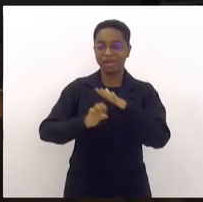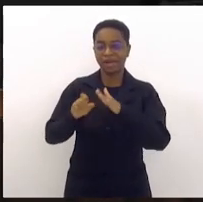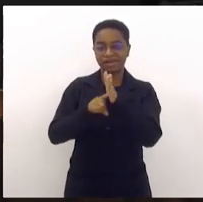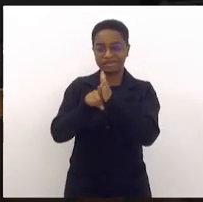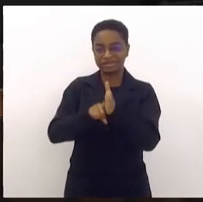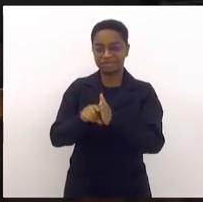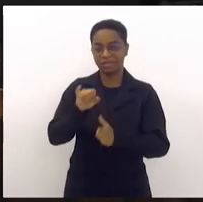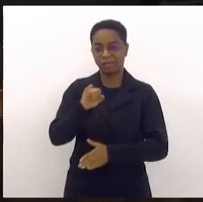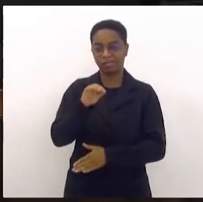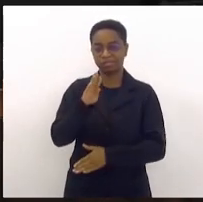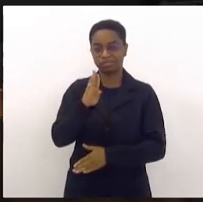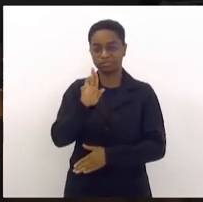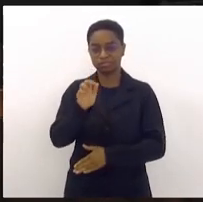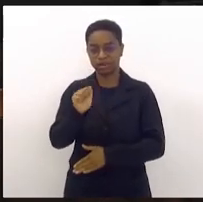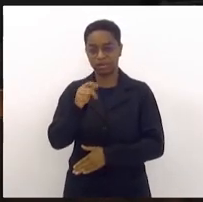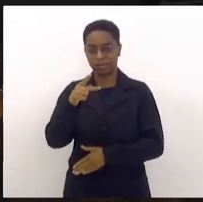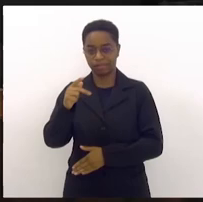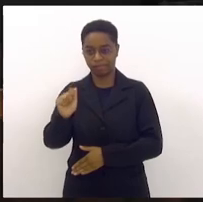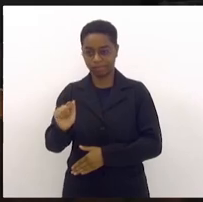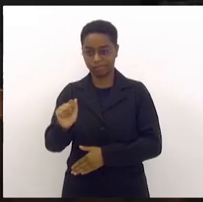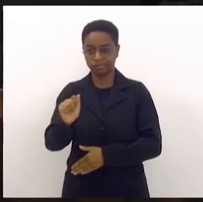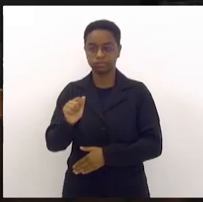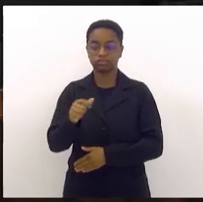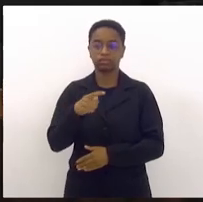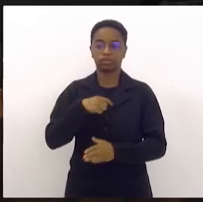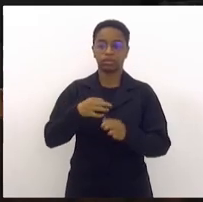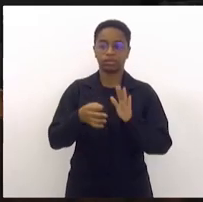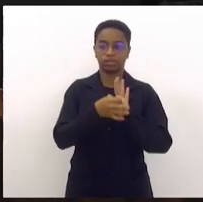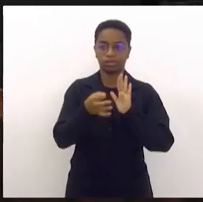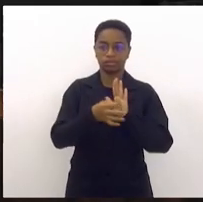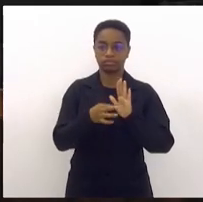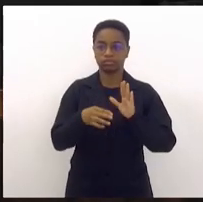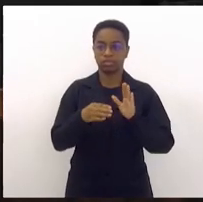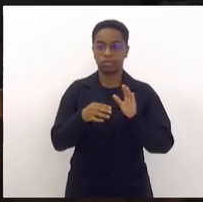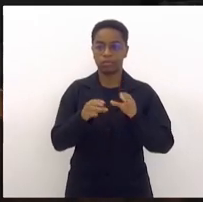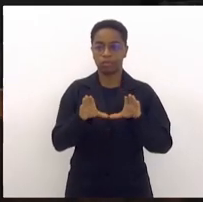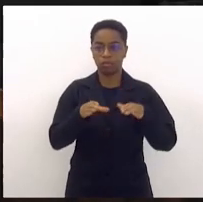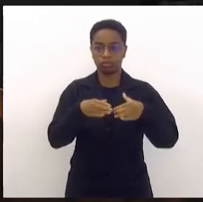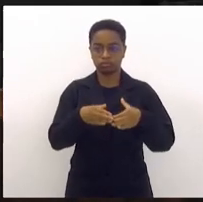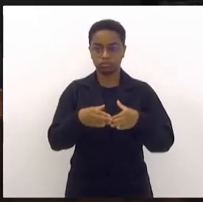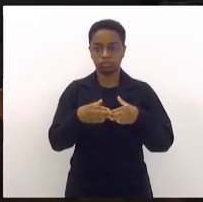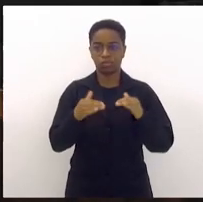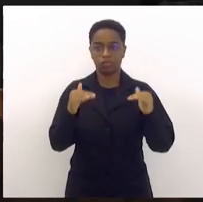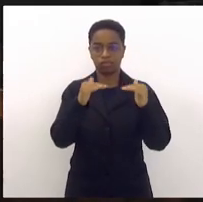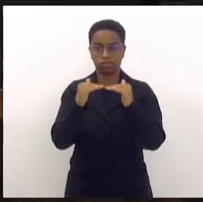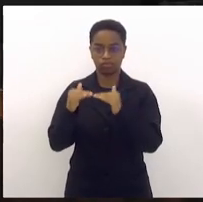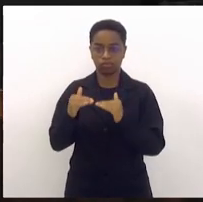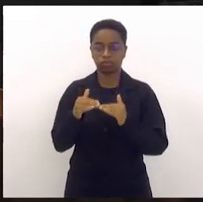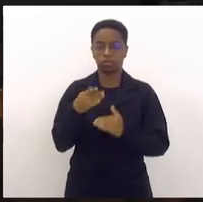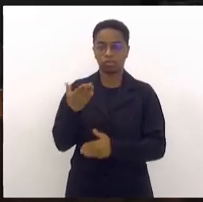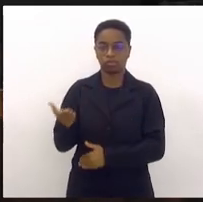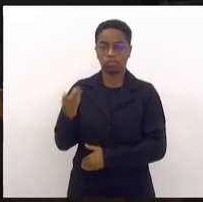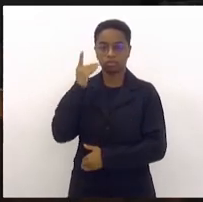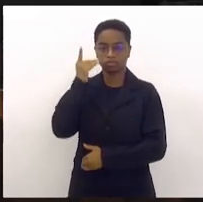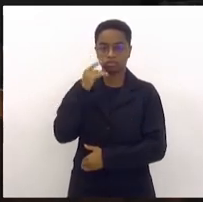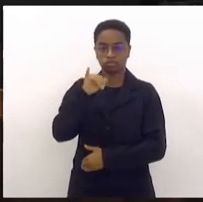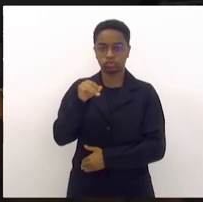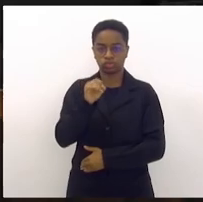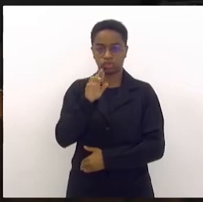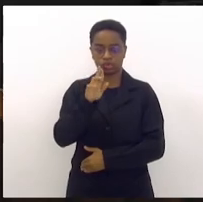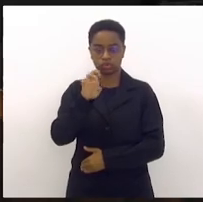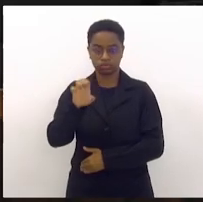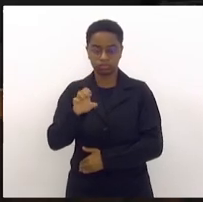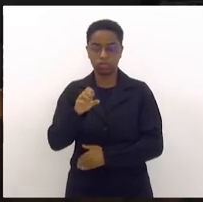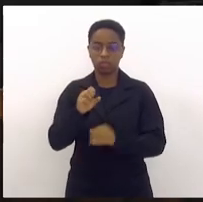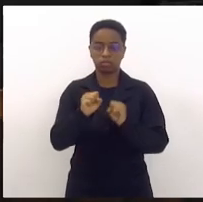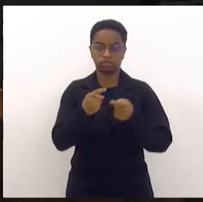Embrapa. Pareceres da comissão de normas internas e proposições externas, favorável. Relator, deputado Jorge Felipe Neto. Em discussão, para